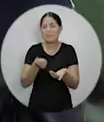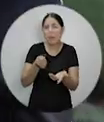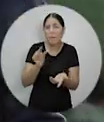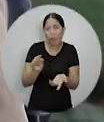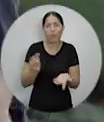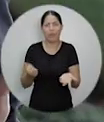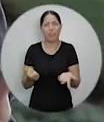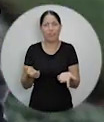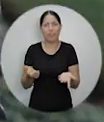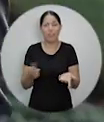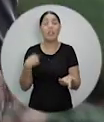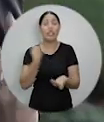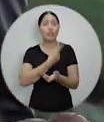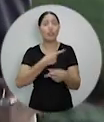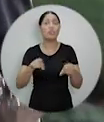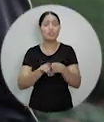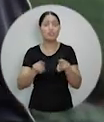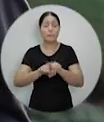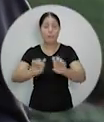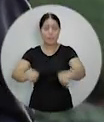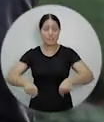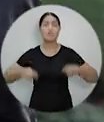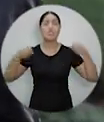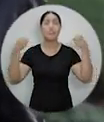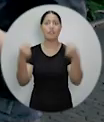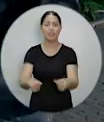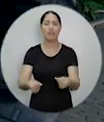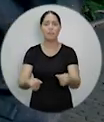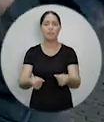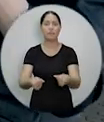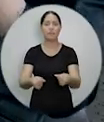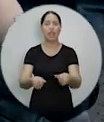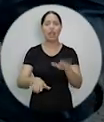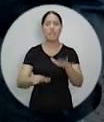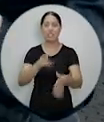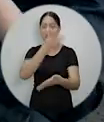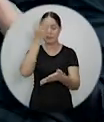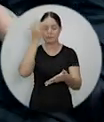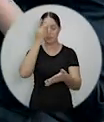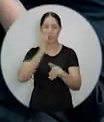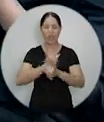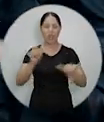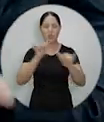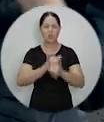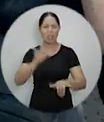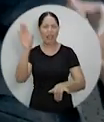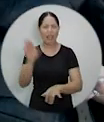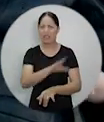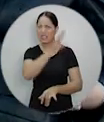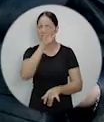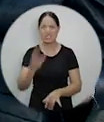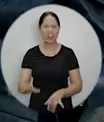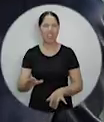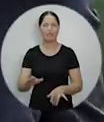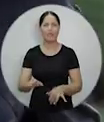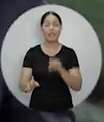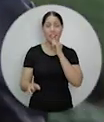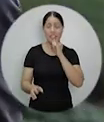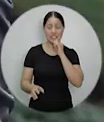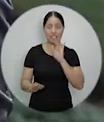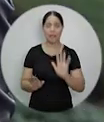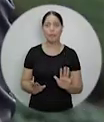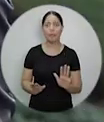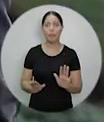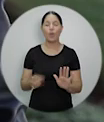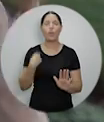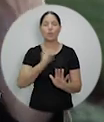insuficientes. E mais, nós enfrentamos hoje ainda aqueles que querem acabar com as ações afirmativas que já existem. Vamos citar,